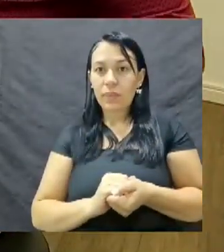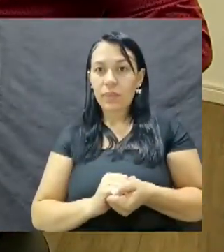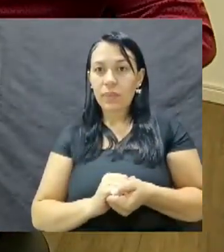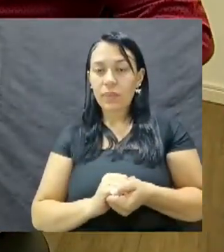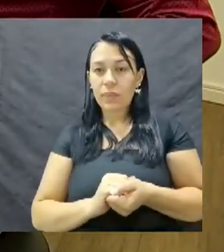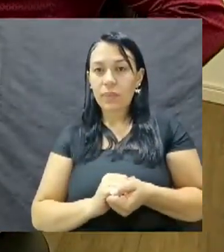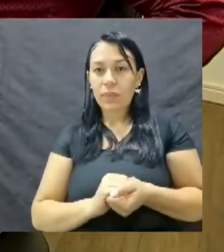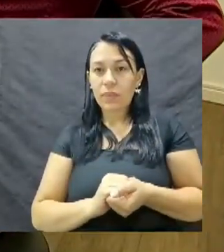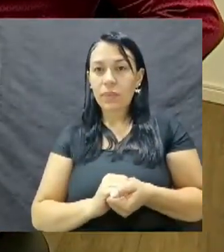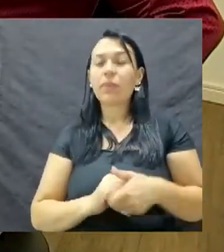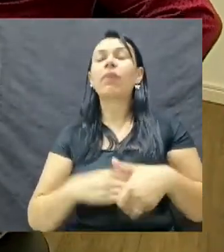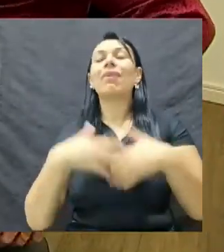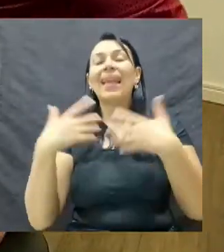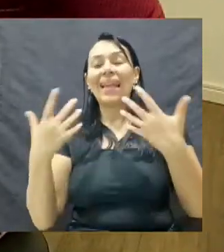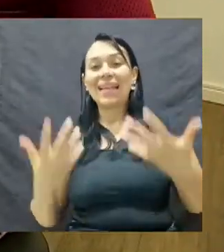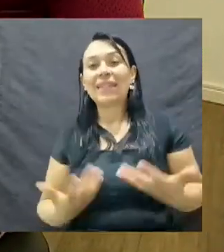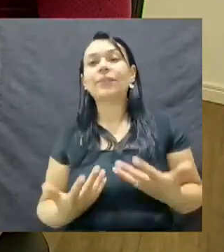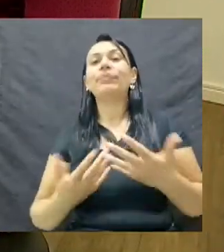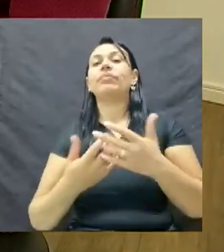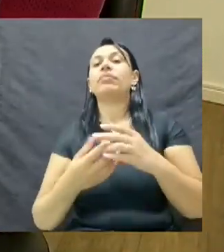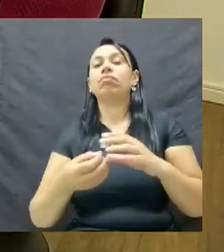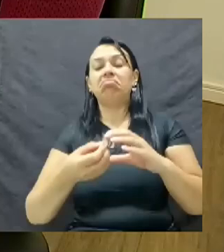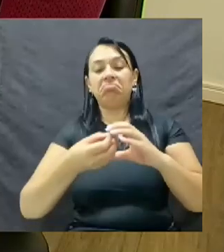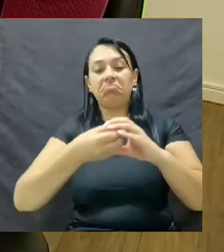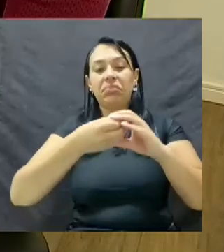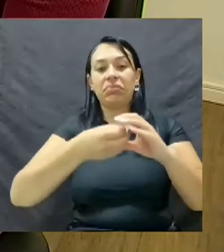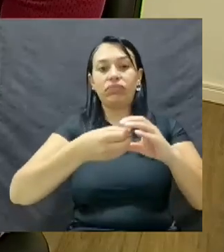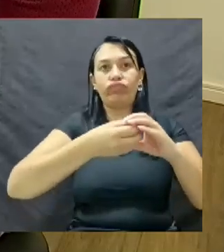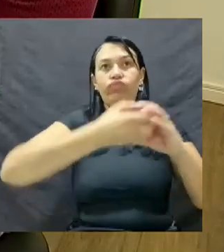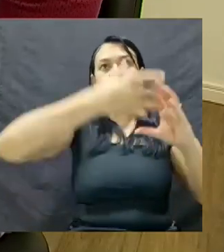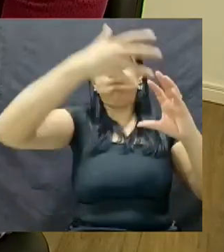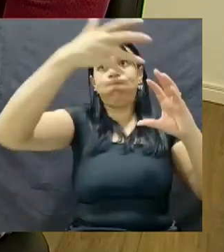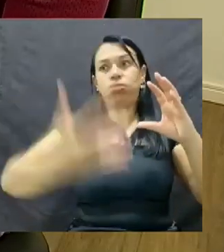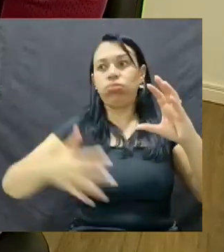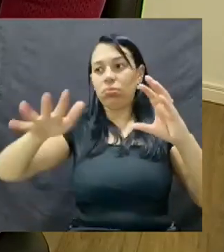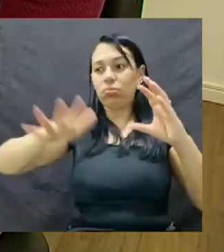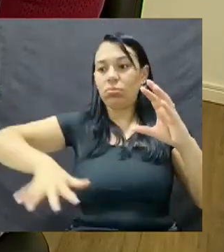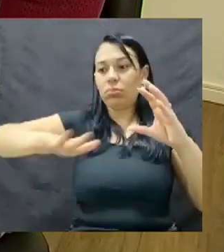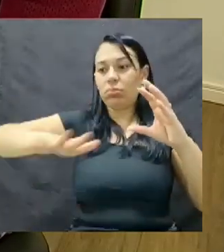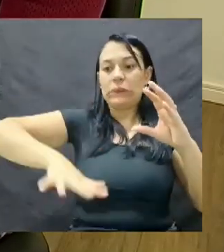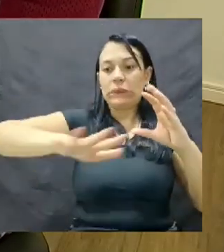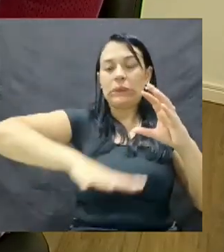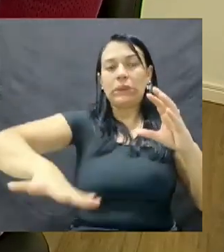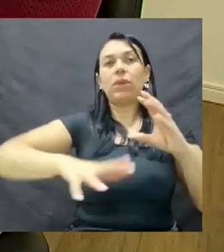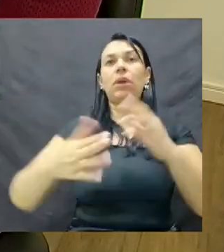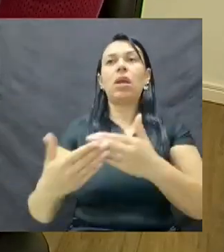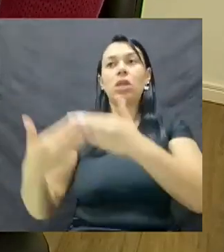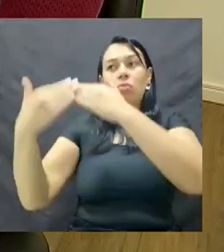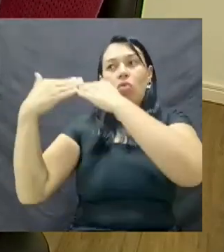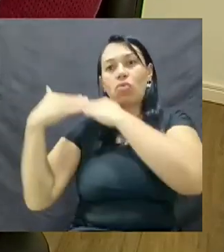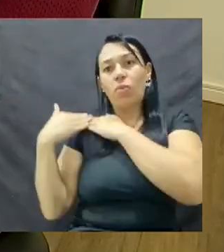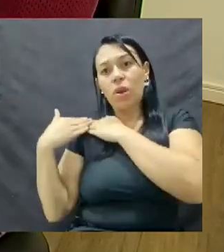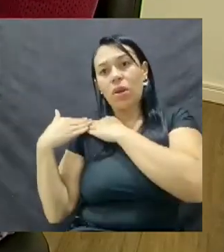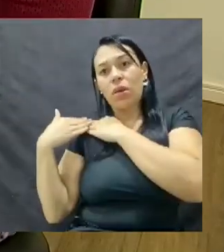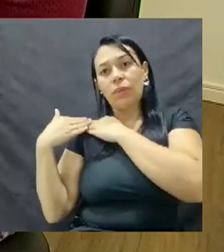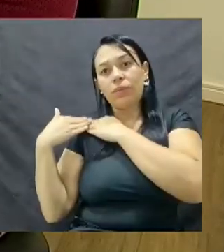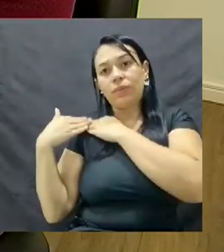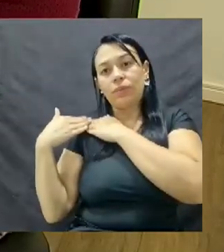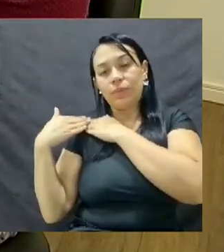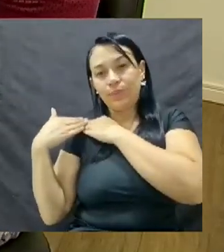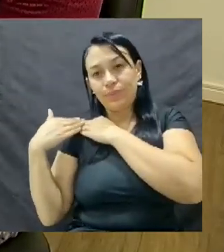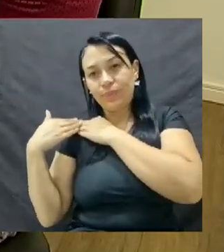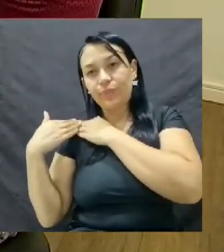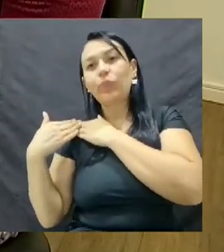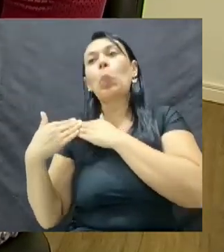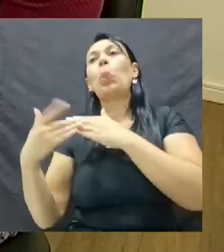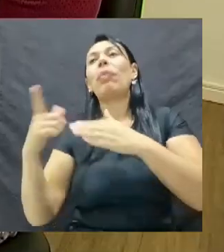Essa gama de setores que a diretoria geral se responsabiliza, então ela vai, Rafa, desde gestão de folha de pagamentos,